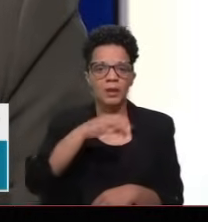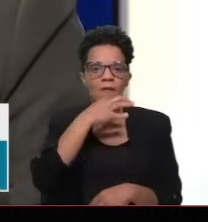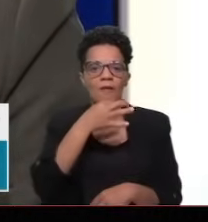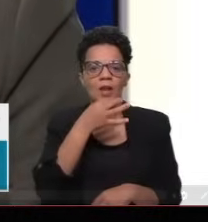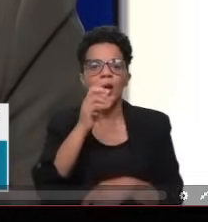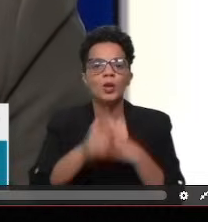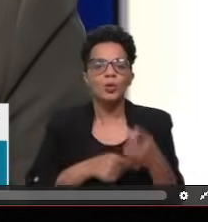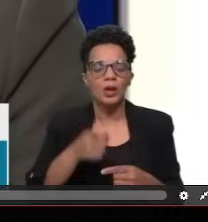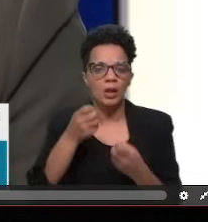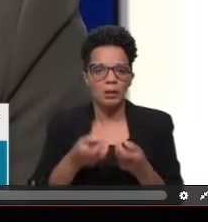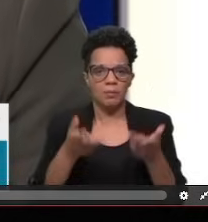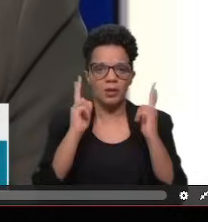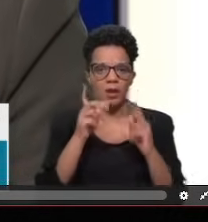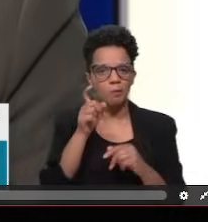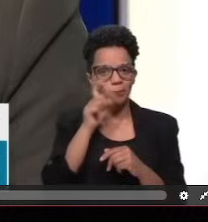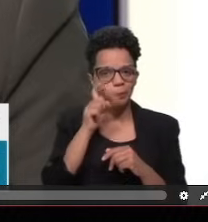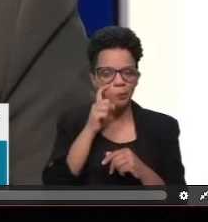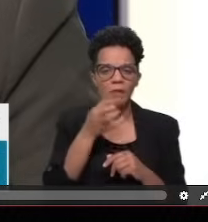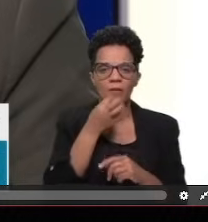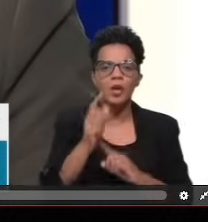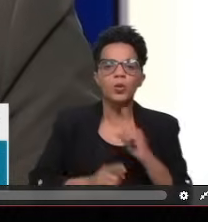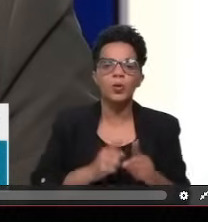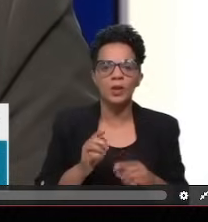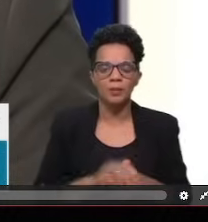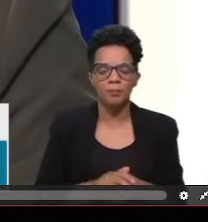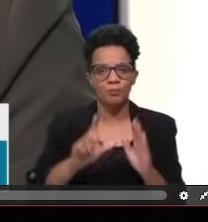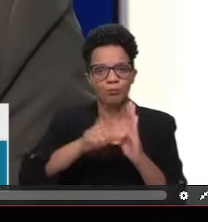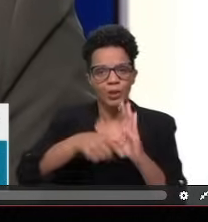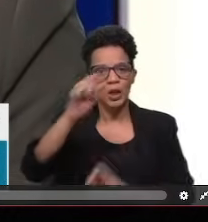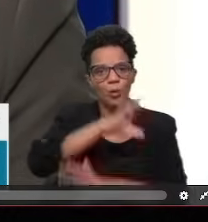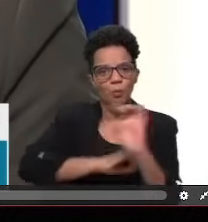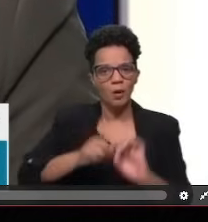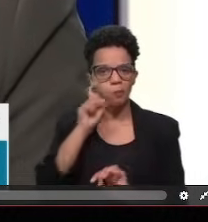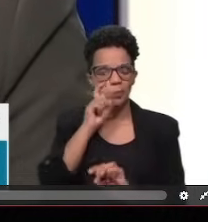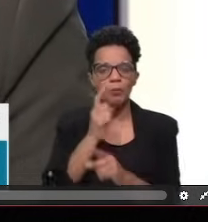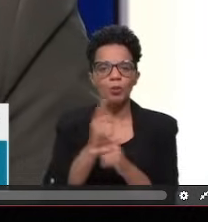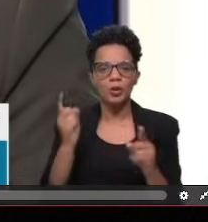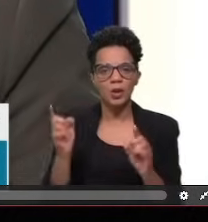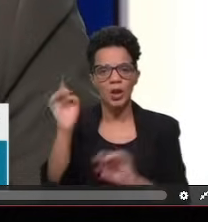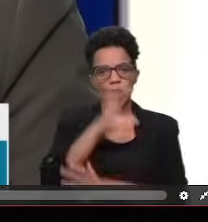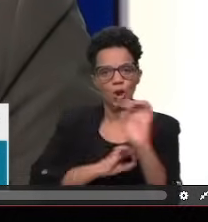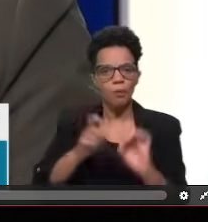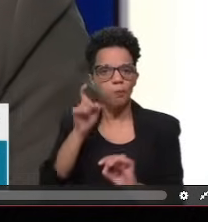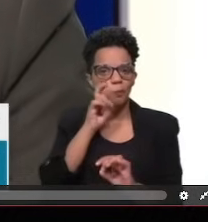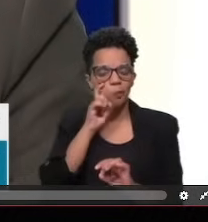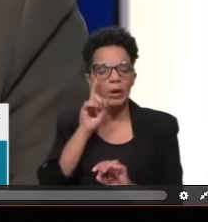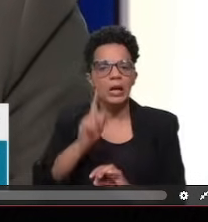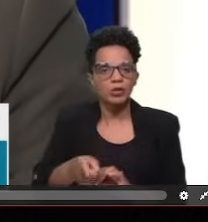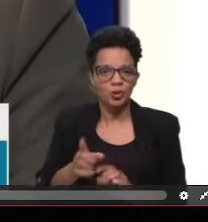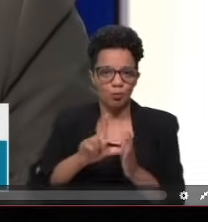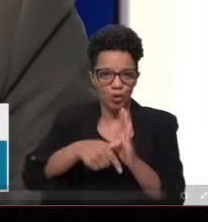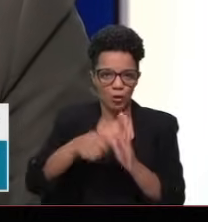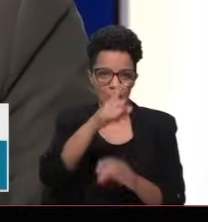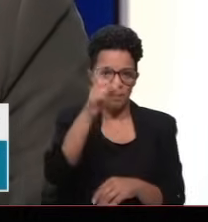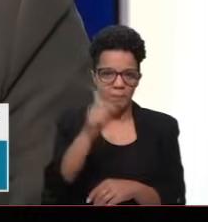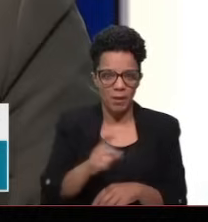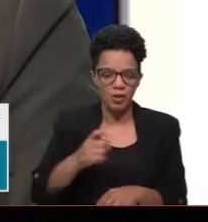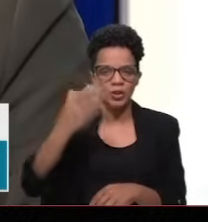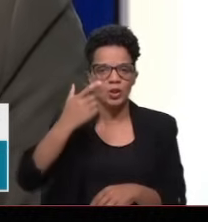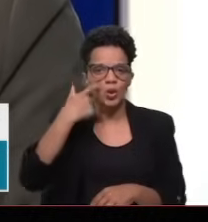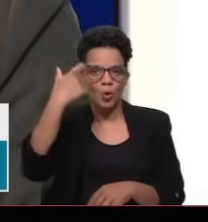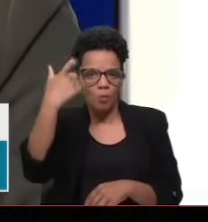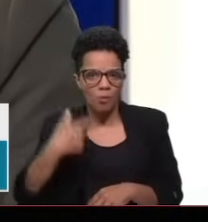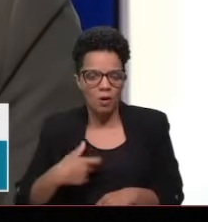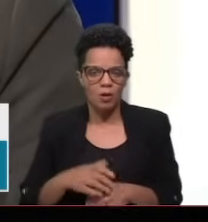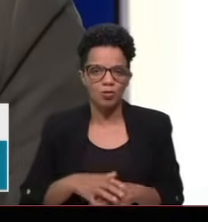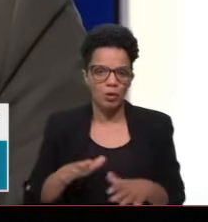liberdade acima de tudo a falar de defender o projeto europeu porque o projeto europeu surgiu como um projeto de paz e Como já disse um projeto de direitos humanos um